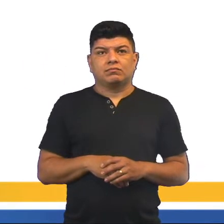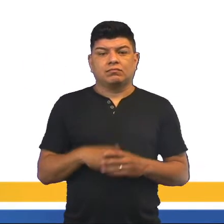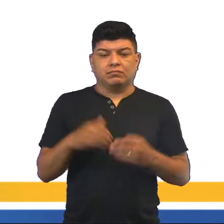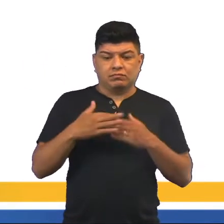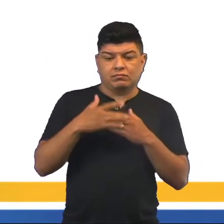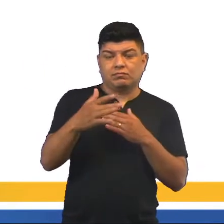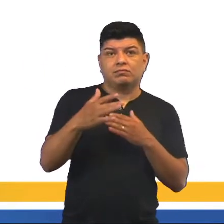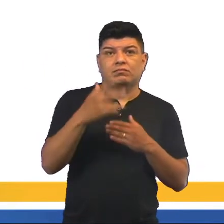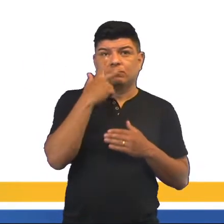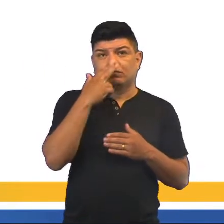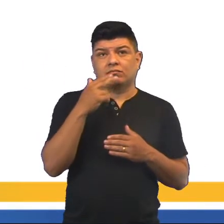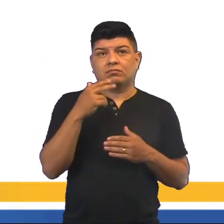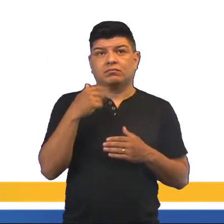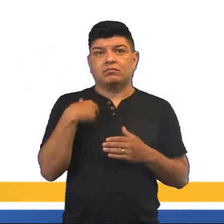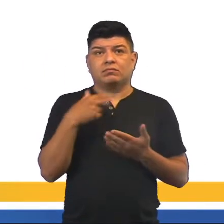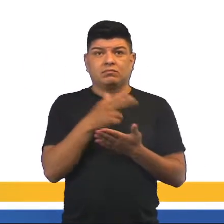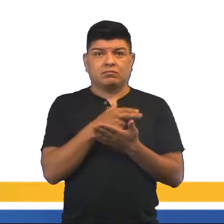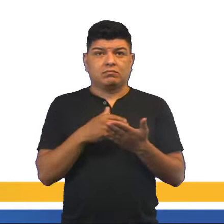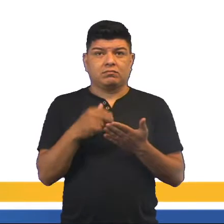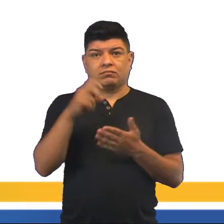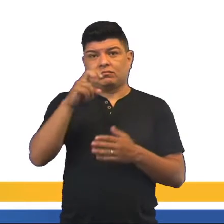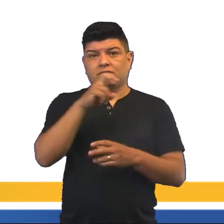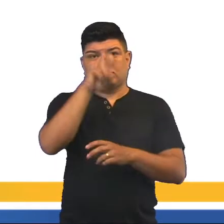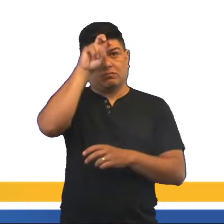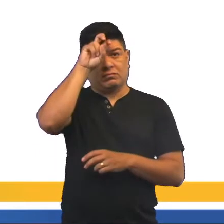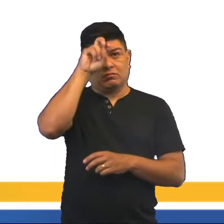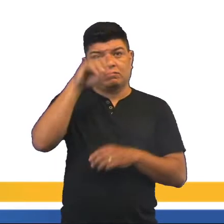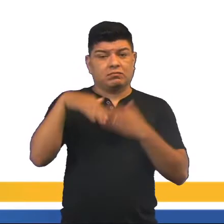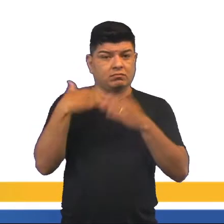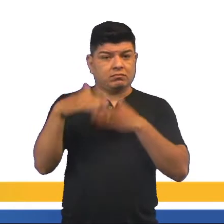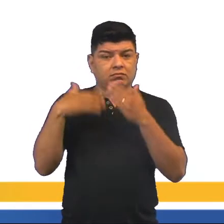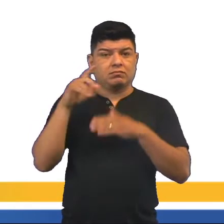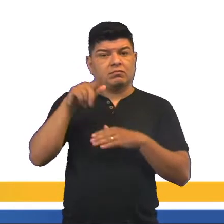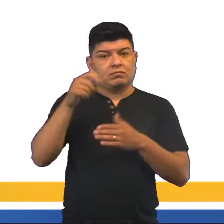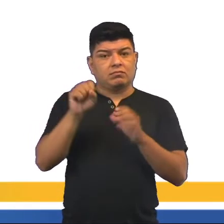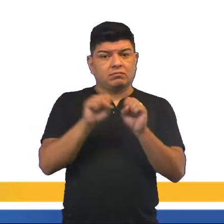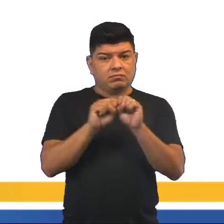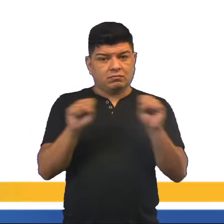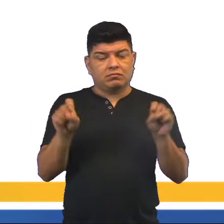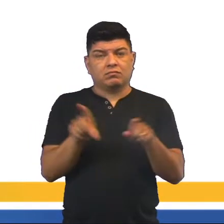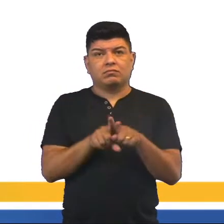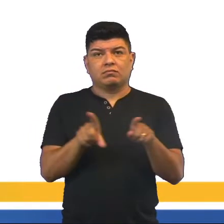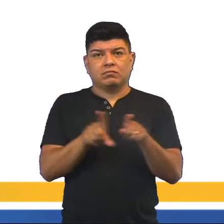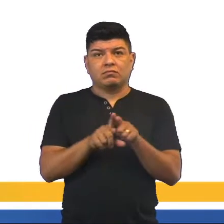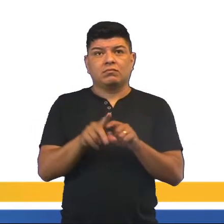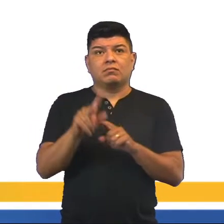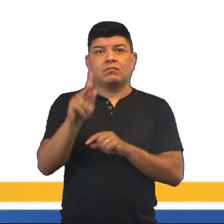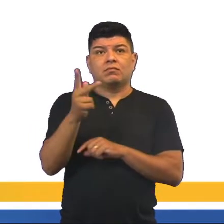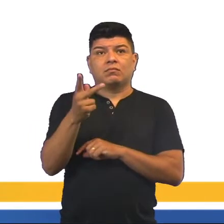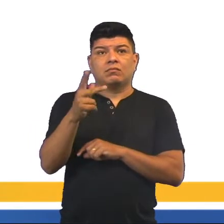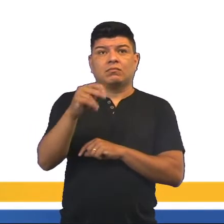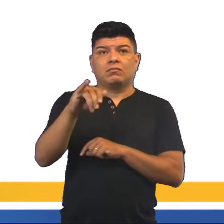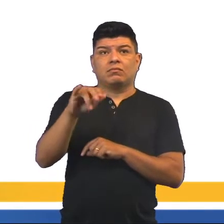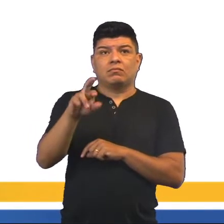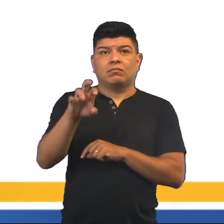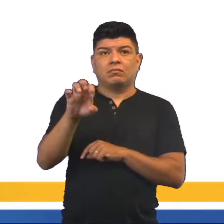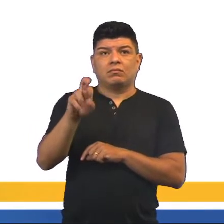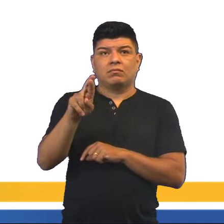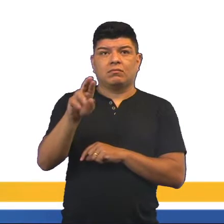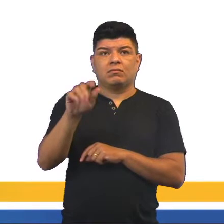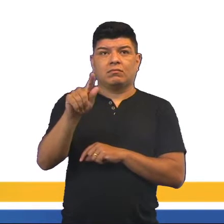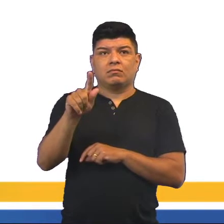A partir dos hieróglifos, os egípcios desenvolveram outros sistemas. O hieroglífico, considerado sagrado,